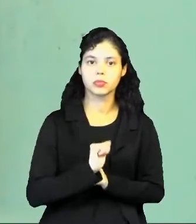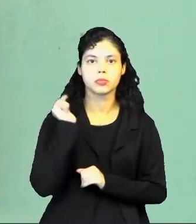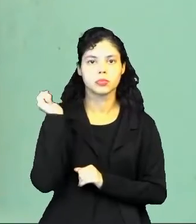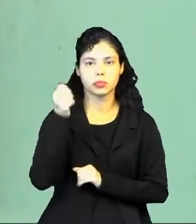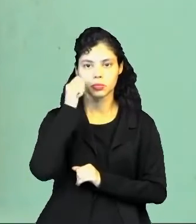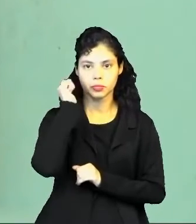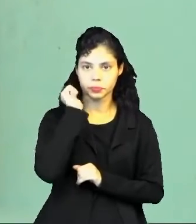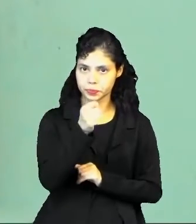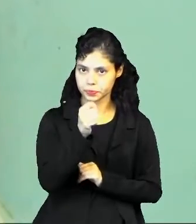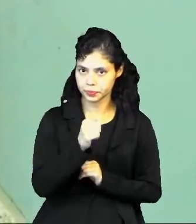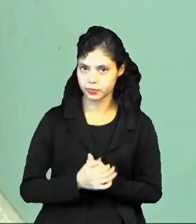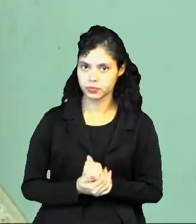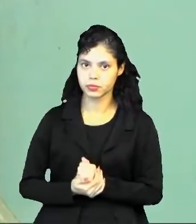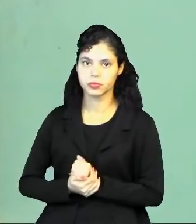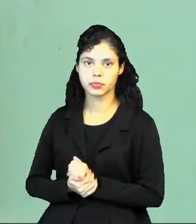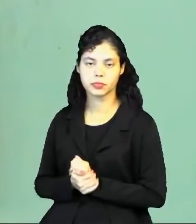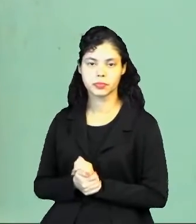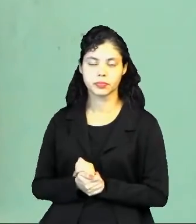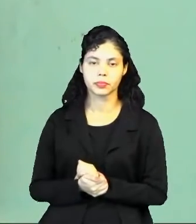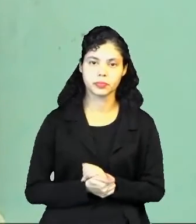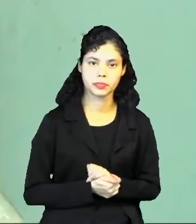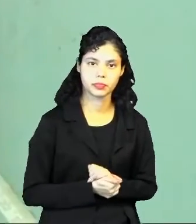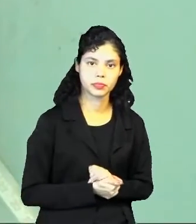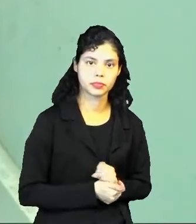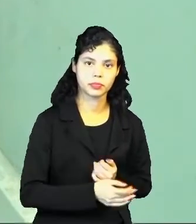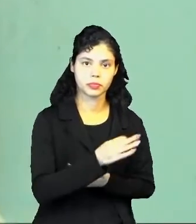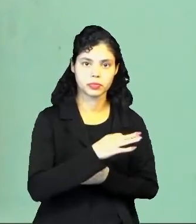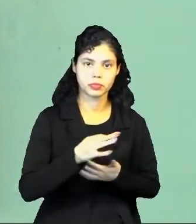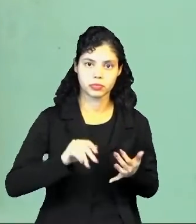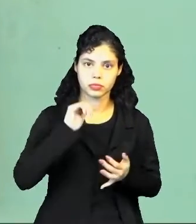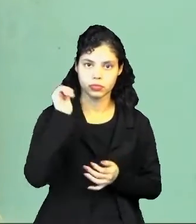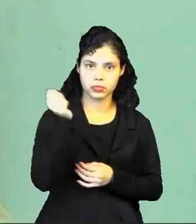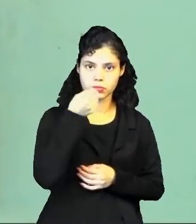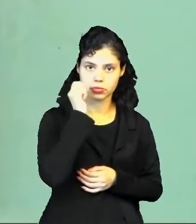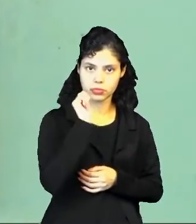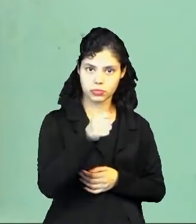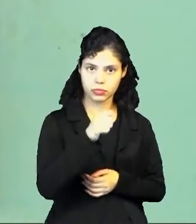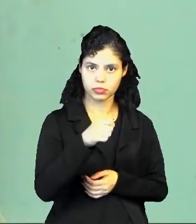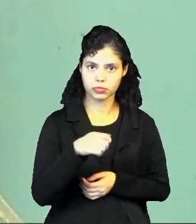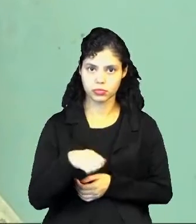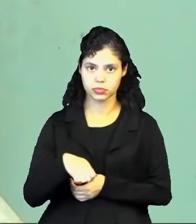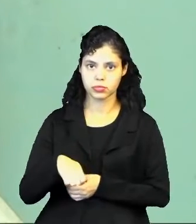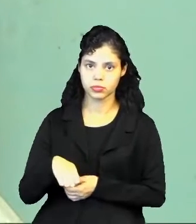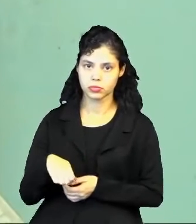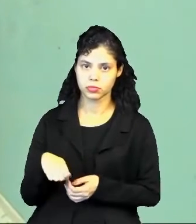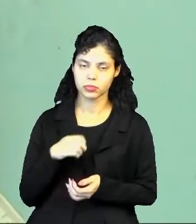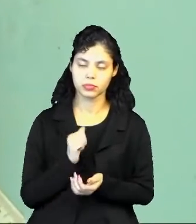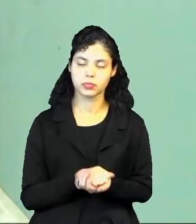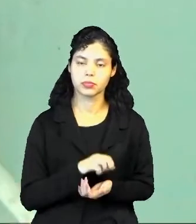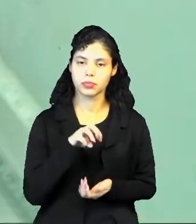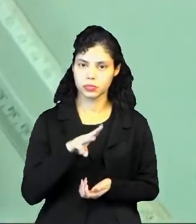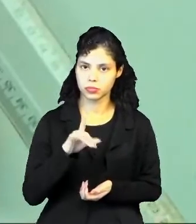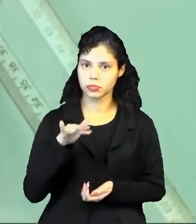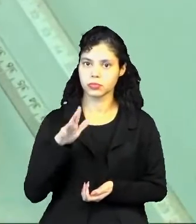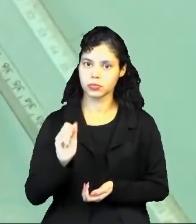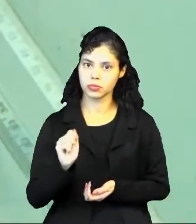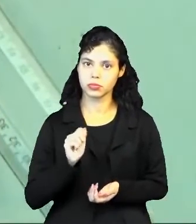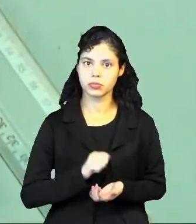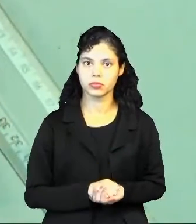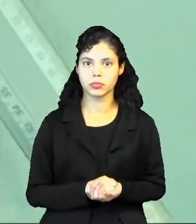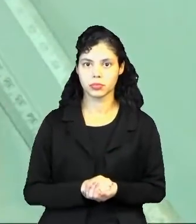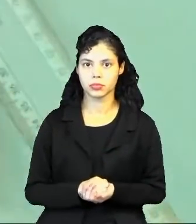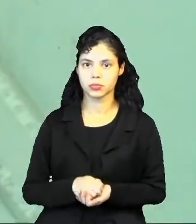deve ter, vamos lá, letra A, elementos mágicos como varinhas, fadas e magia.